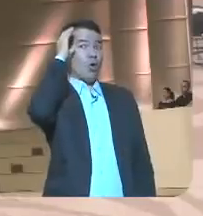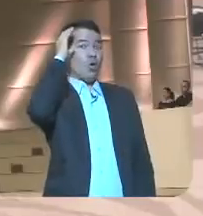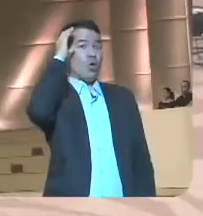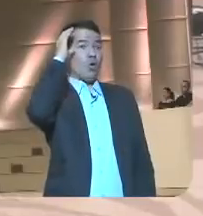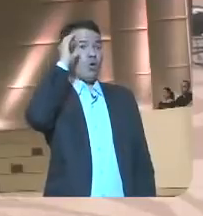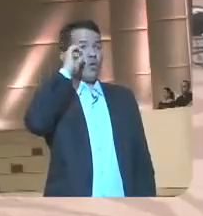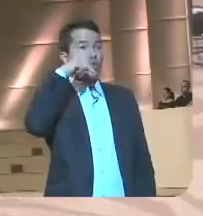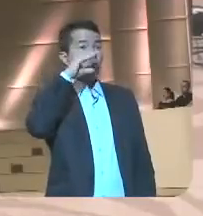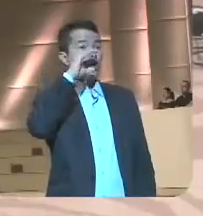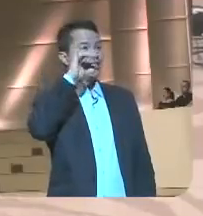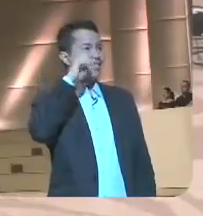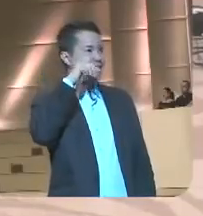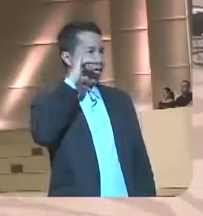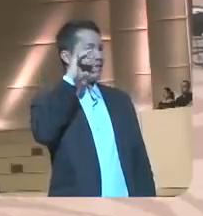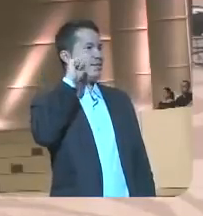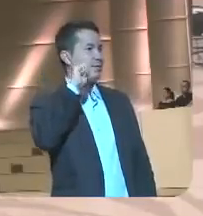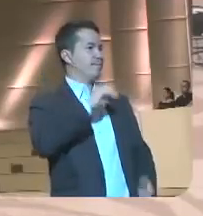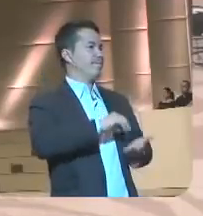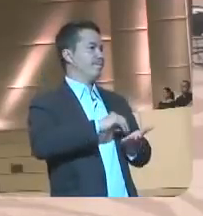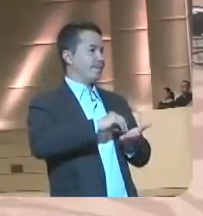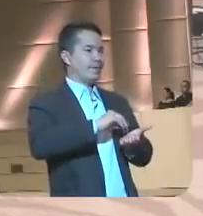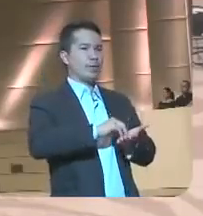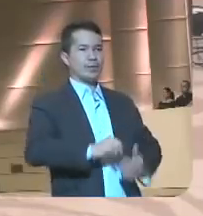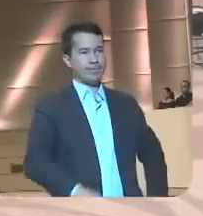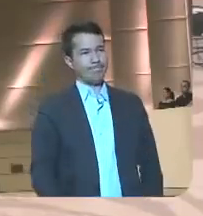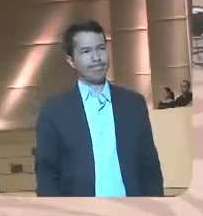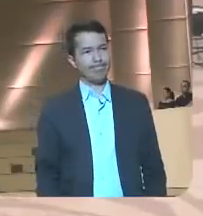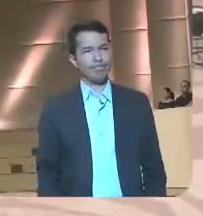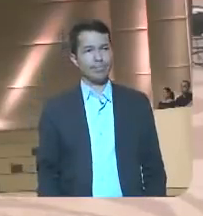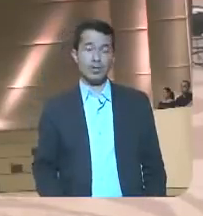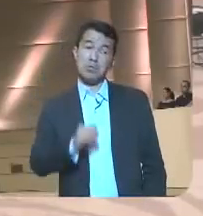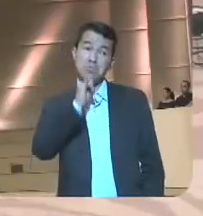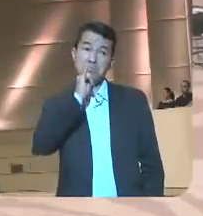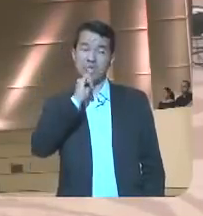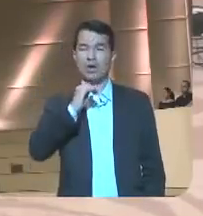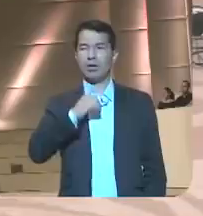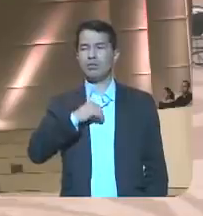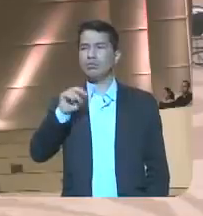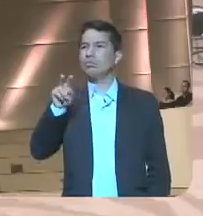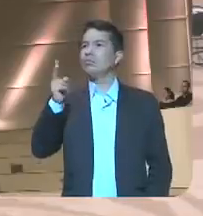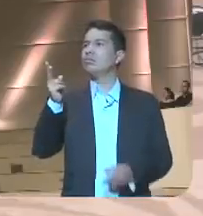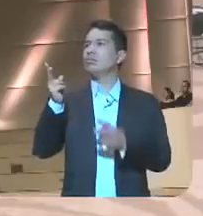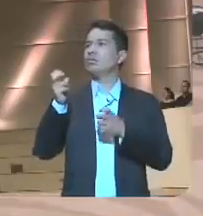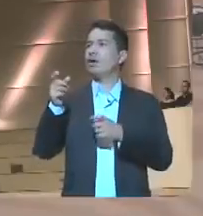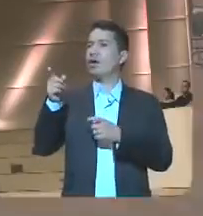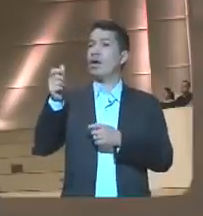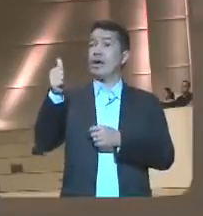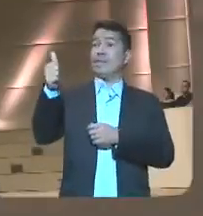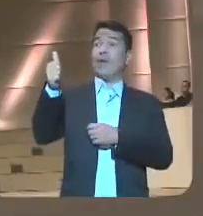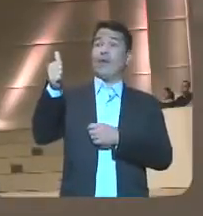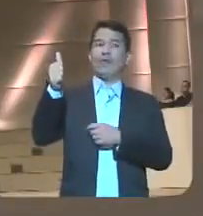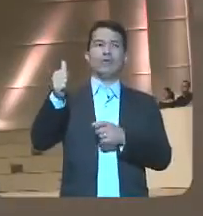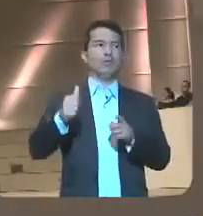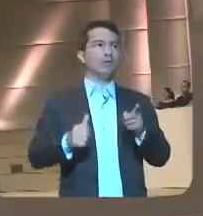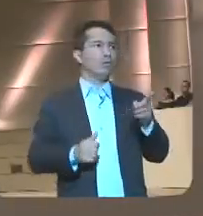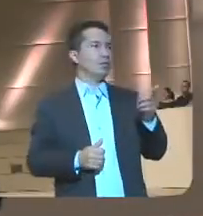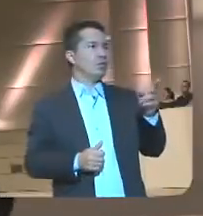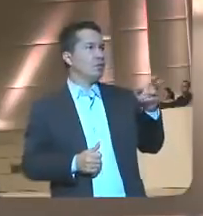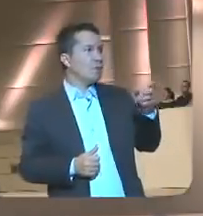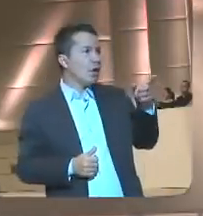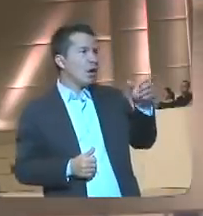eu sou capaz de discernir coisas boas e coisas ruins por exemplo se você